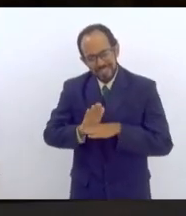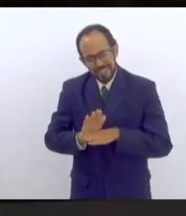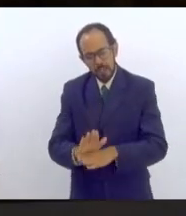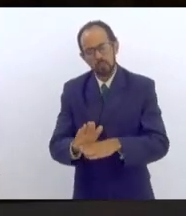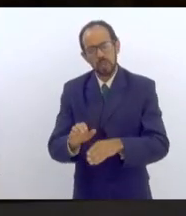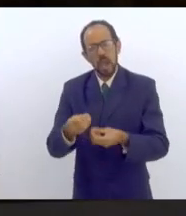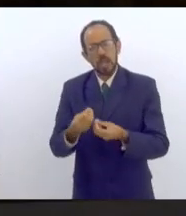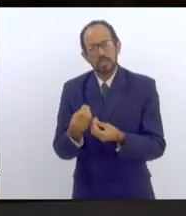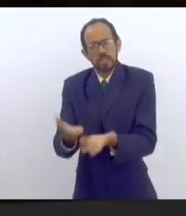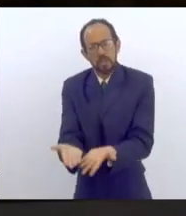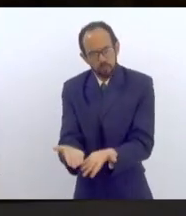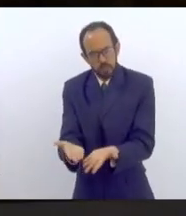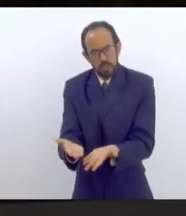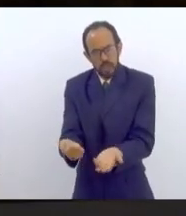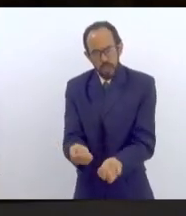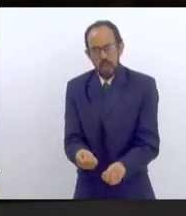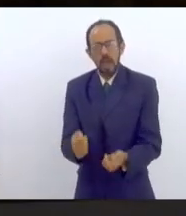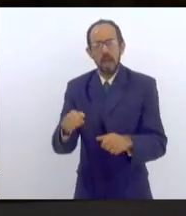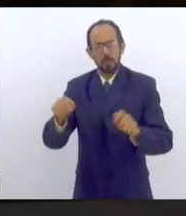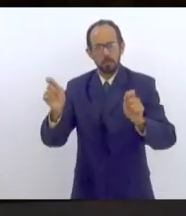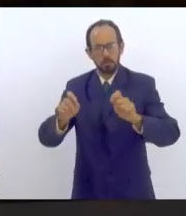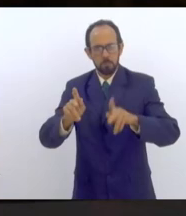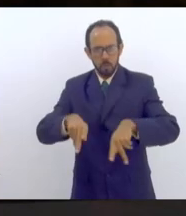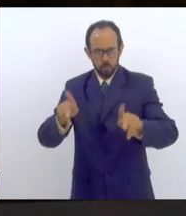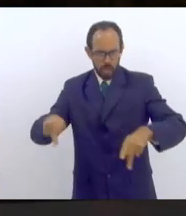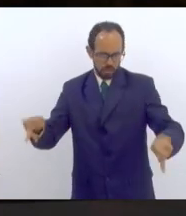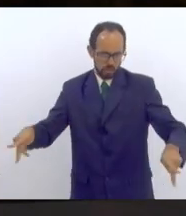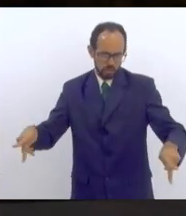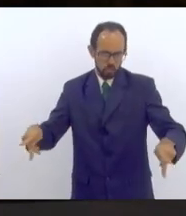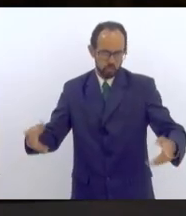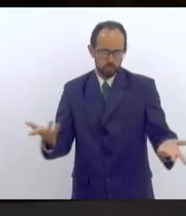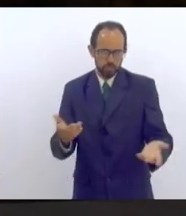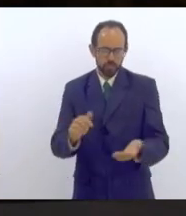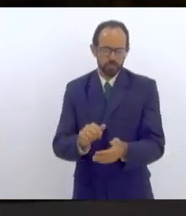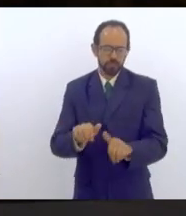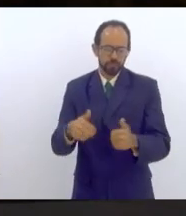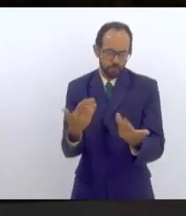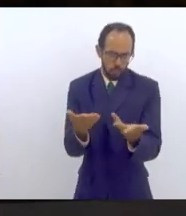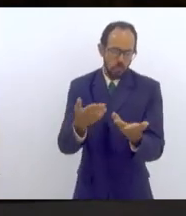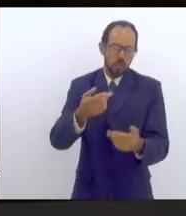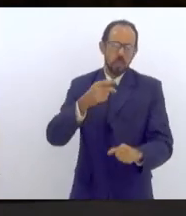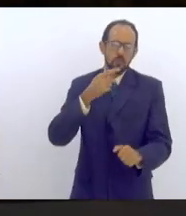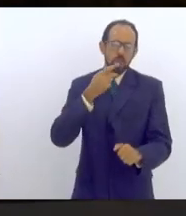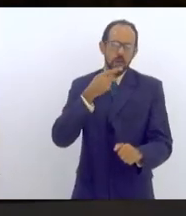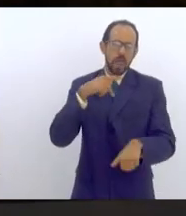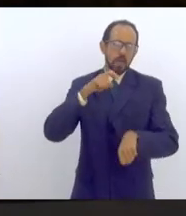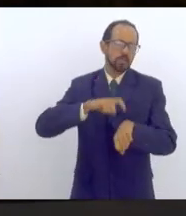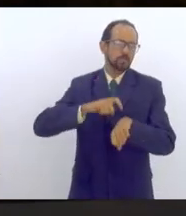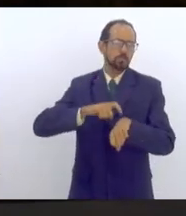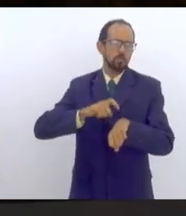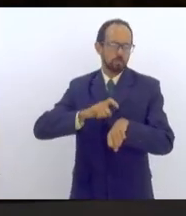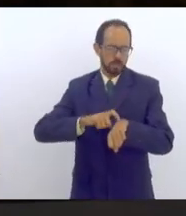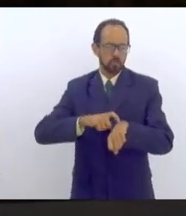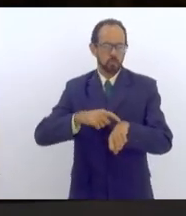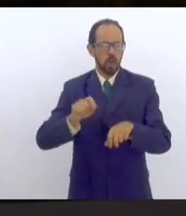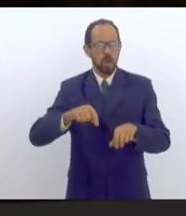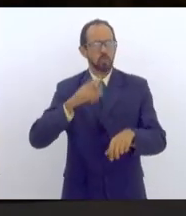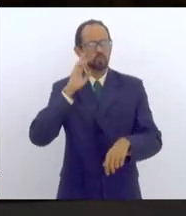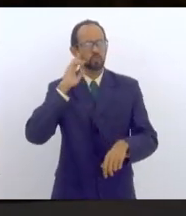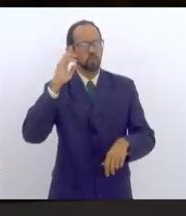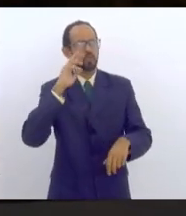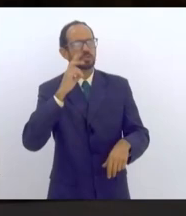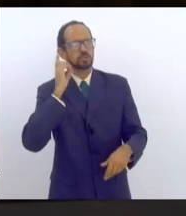nossas competências, das nossas atribuições. Falar neste momento aos senhores